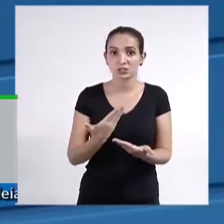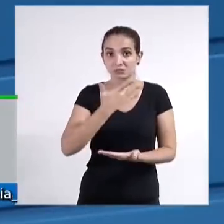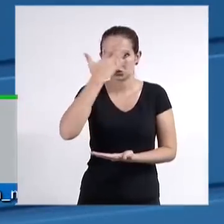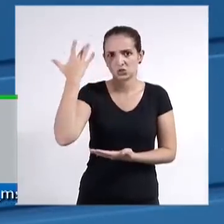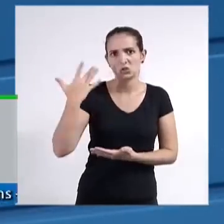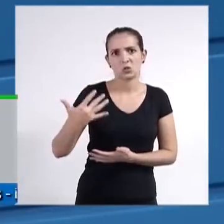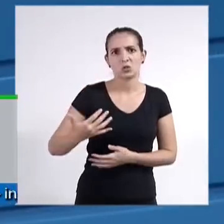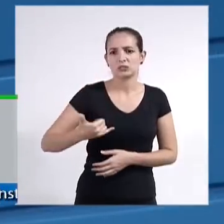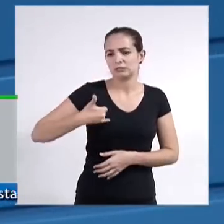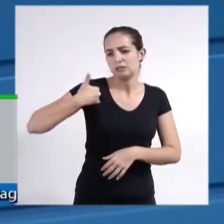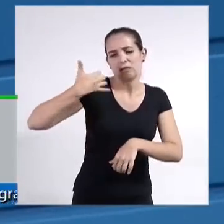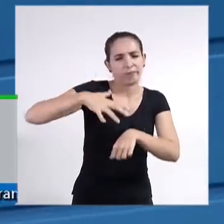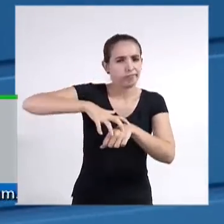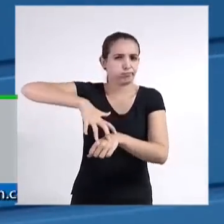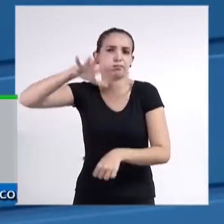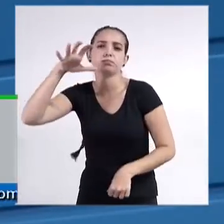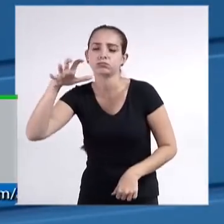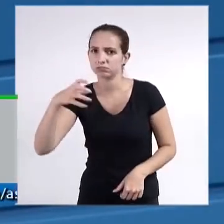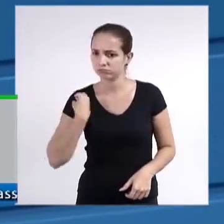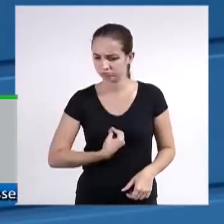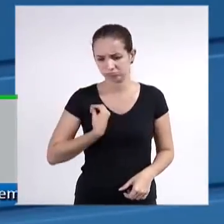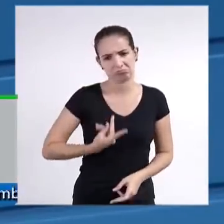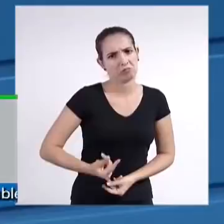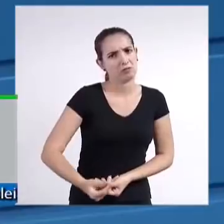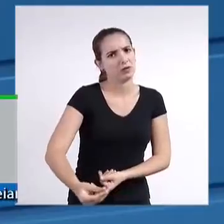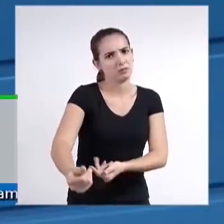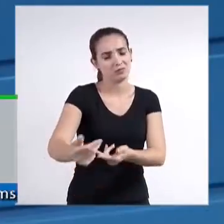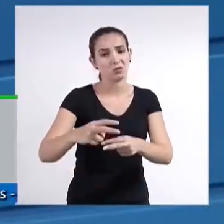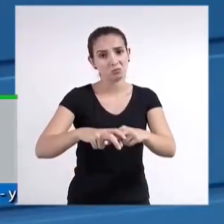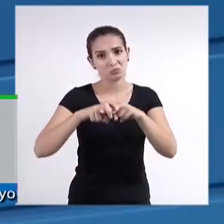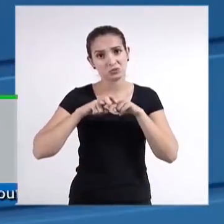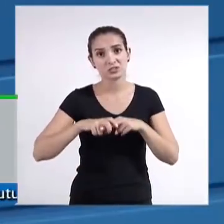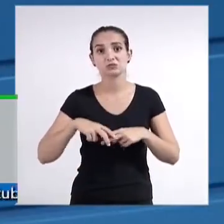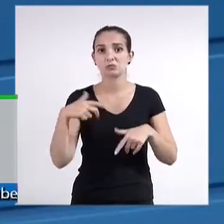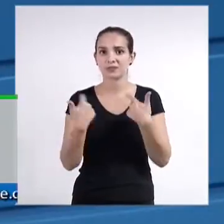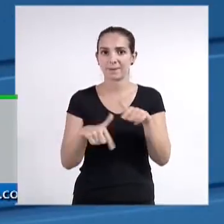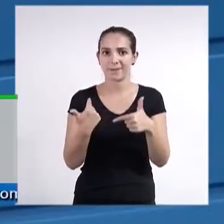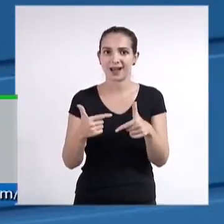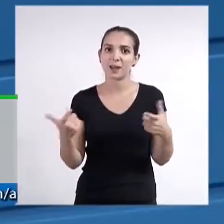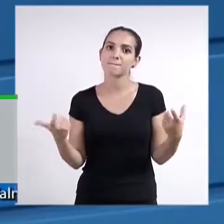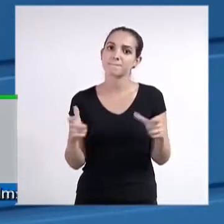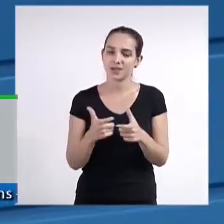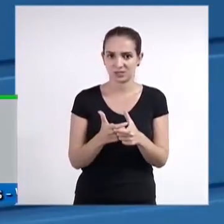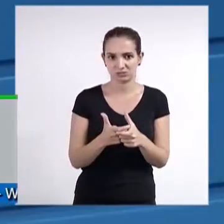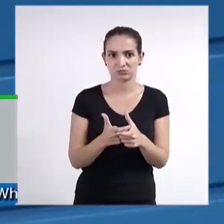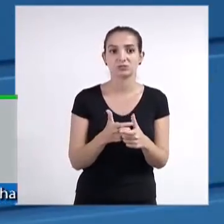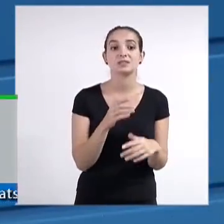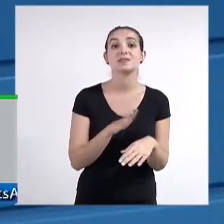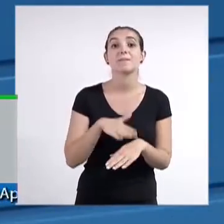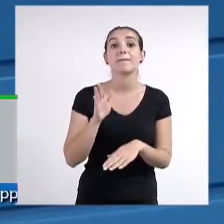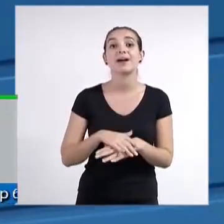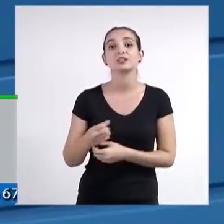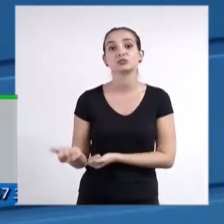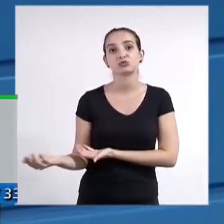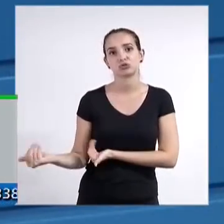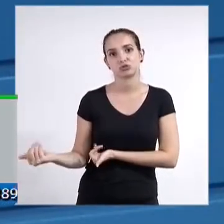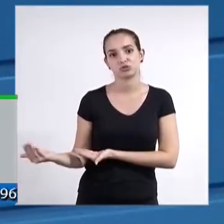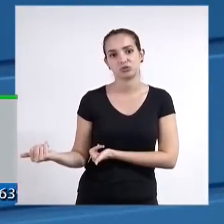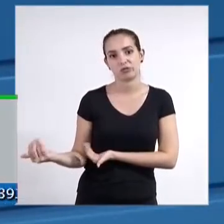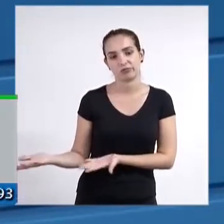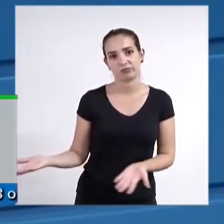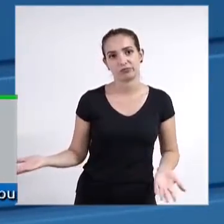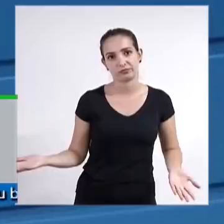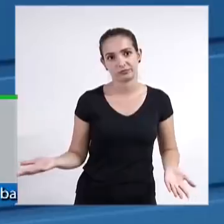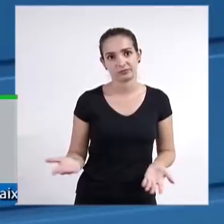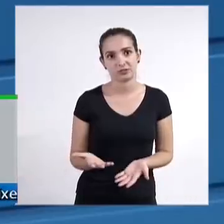aumenta. Portanto, é natural que tem menos pessoas trabalhando para sustentar mais gente. Se nós fizermos uma